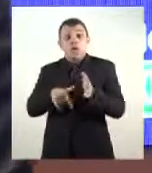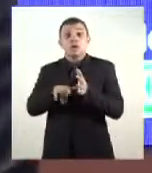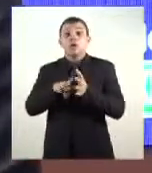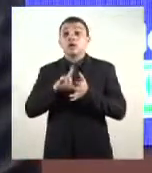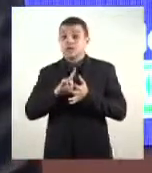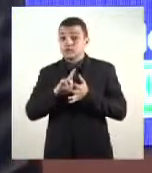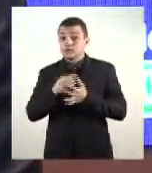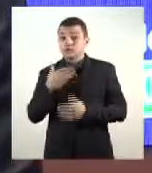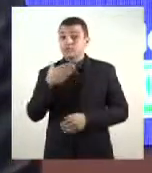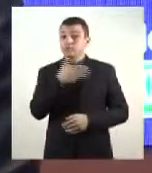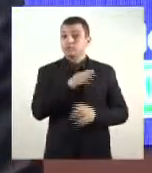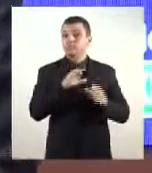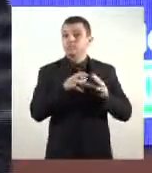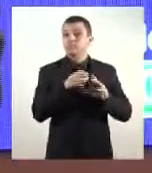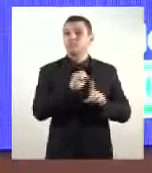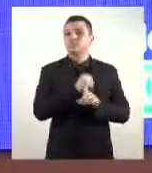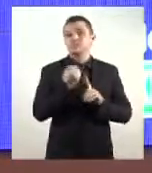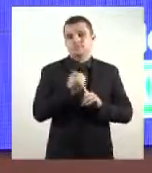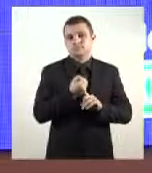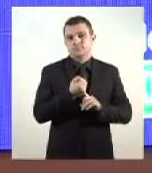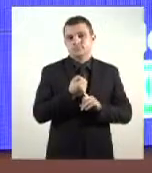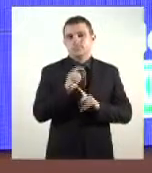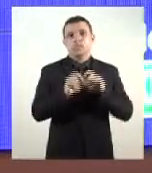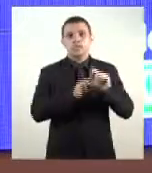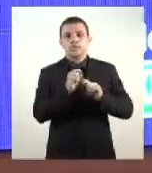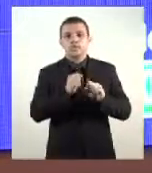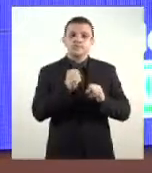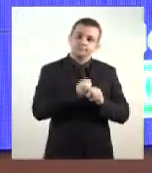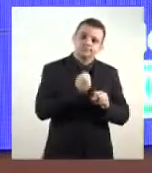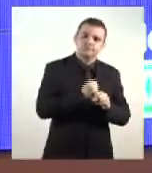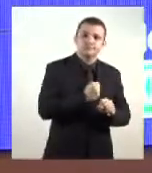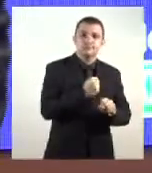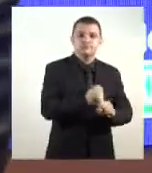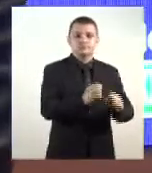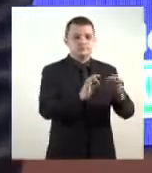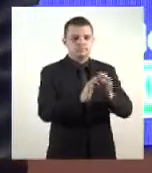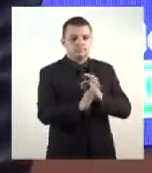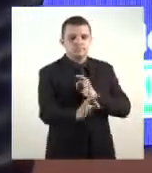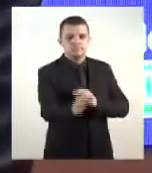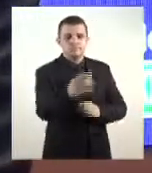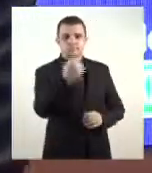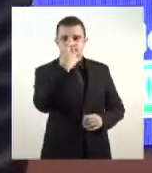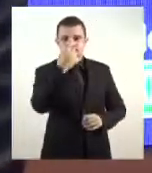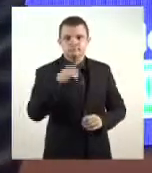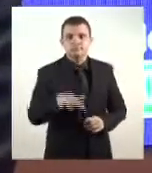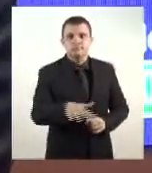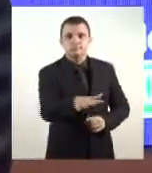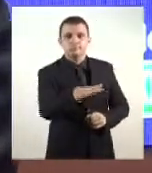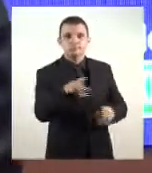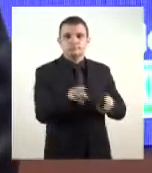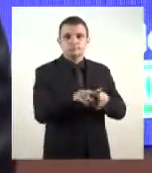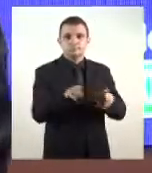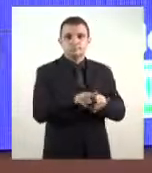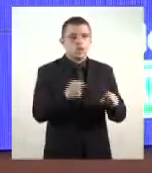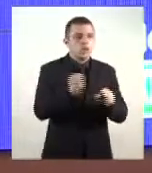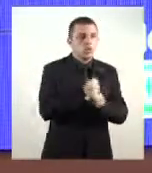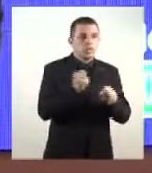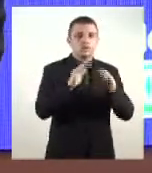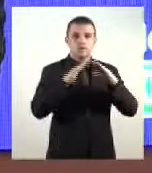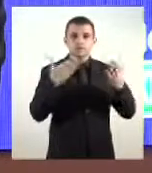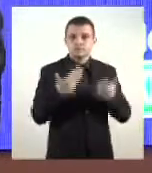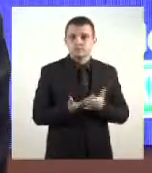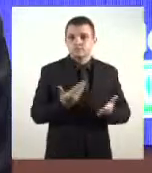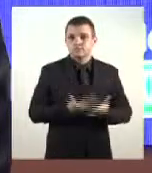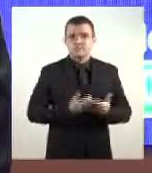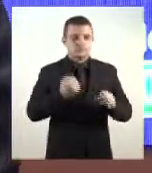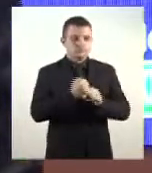o aparato social. As obras de saneamento básico, a construção de creches, a construção